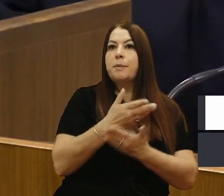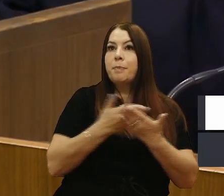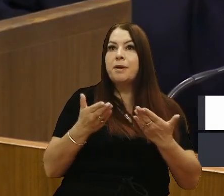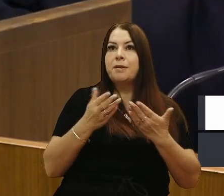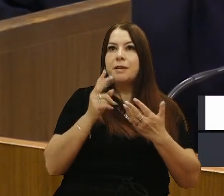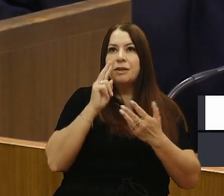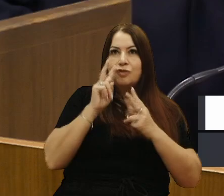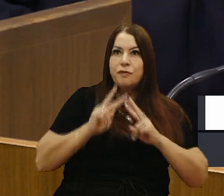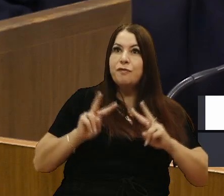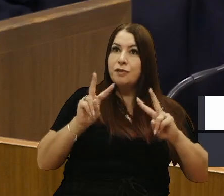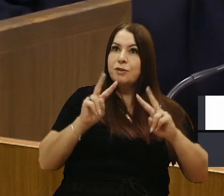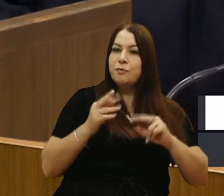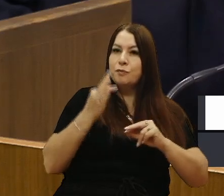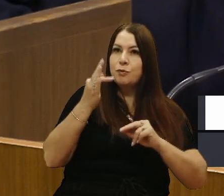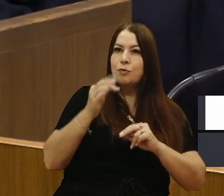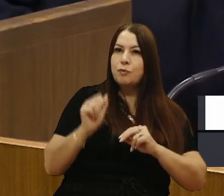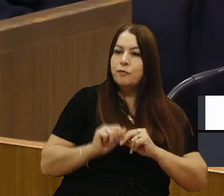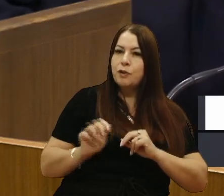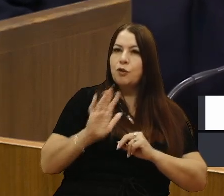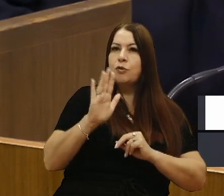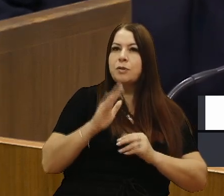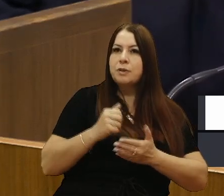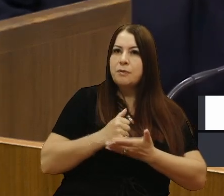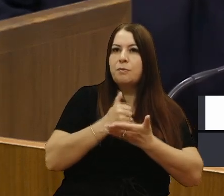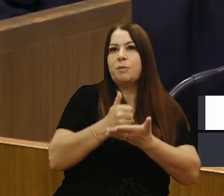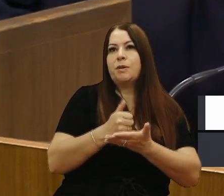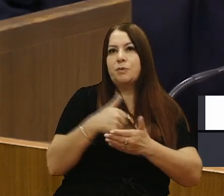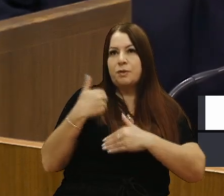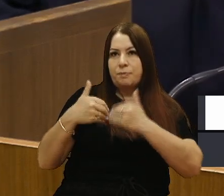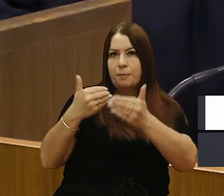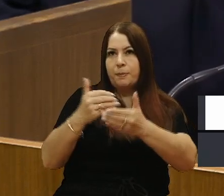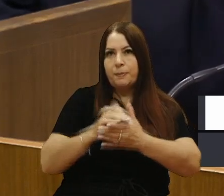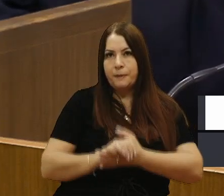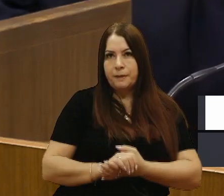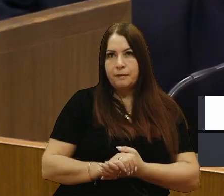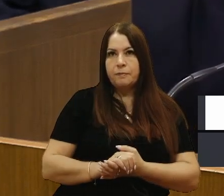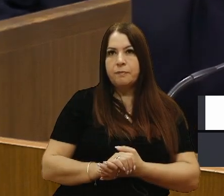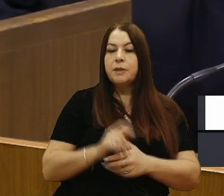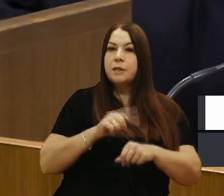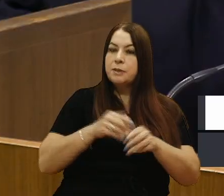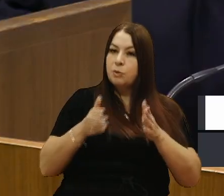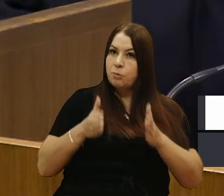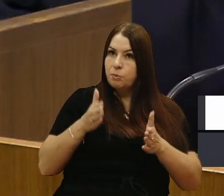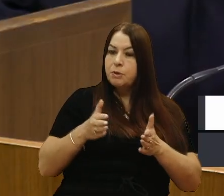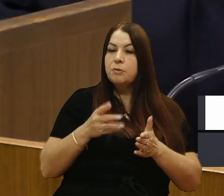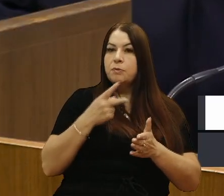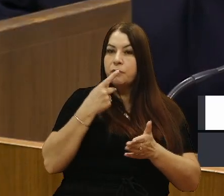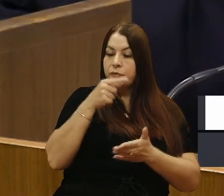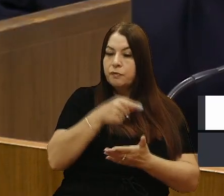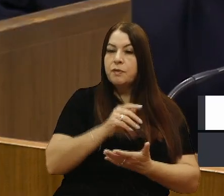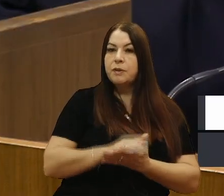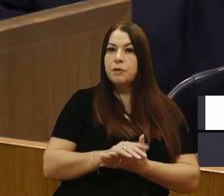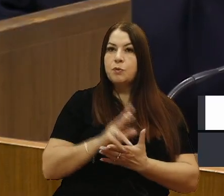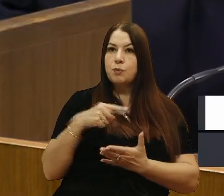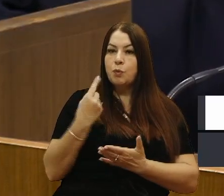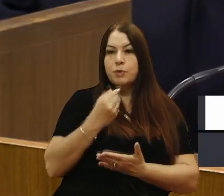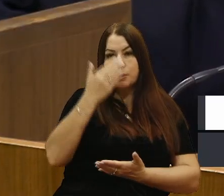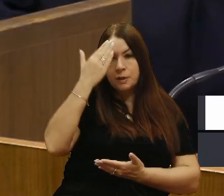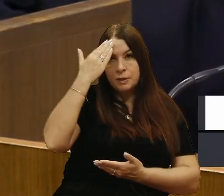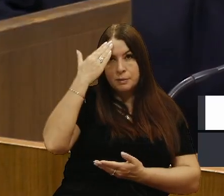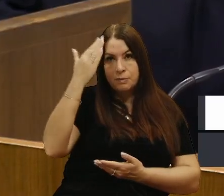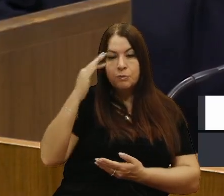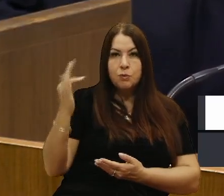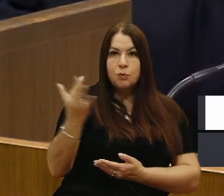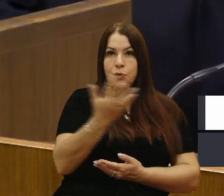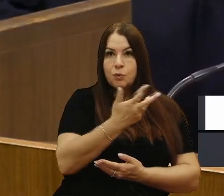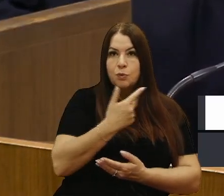os valores que fundamentam essa trajetória. Nesse momento, quero registrar nossos agradecimentos a